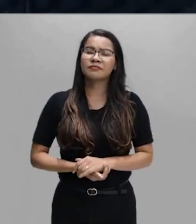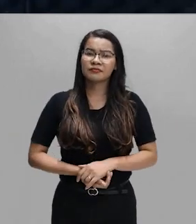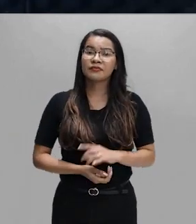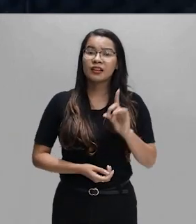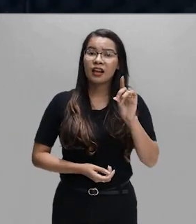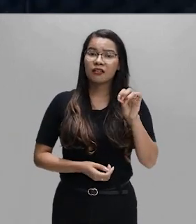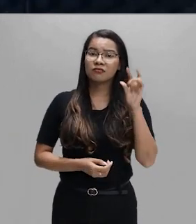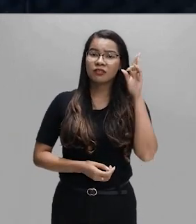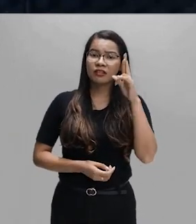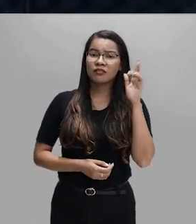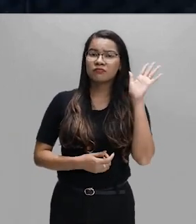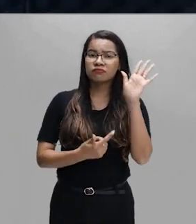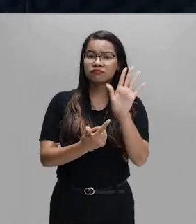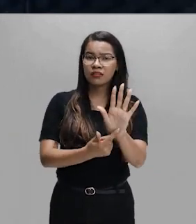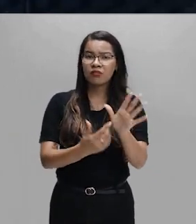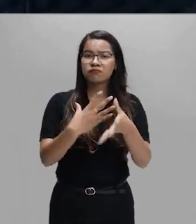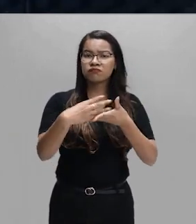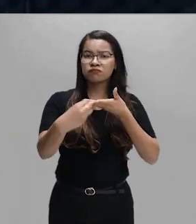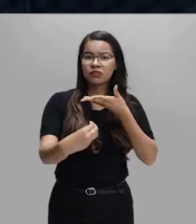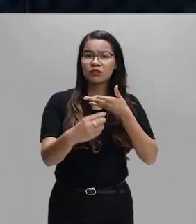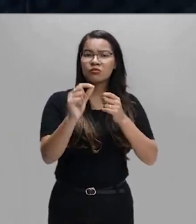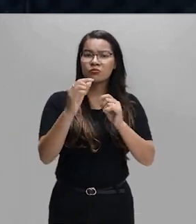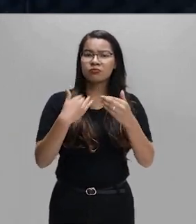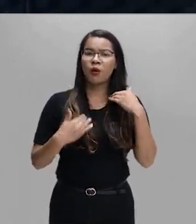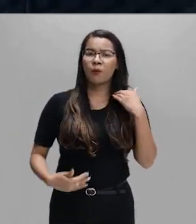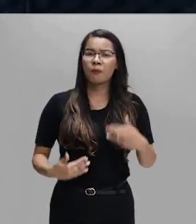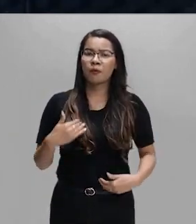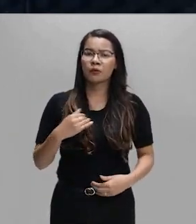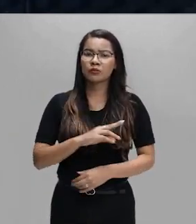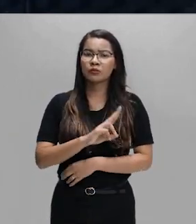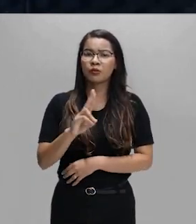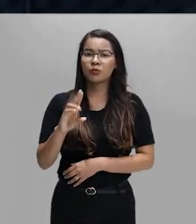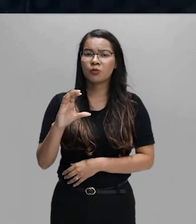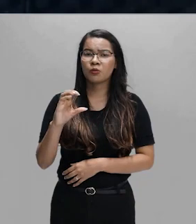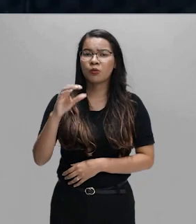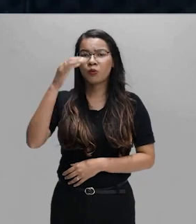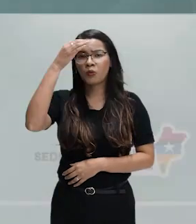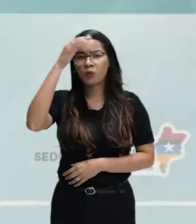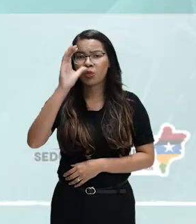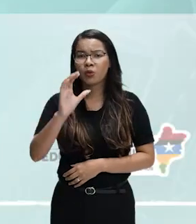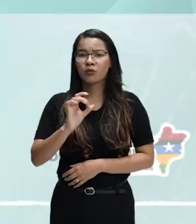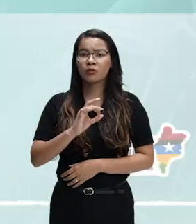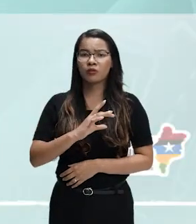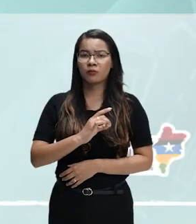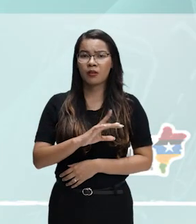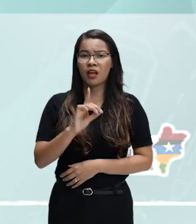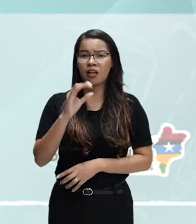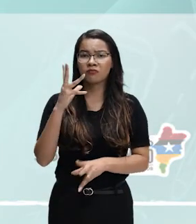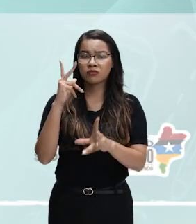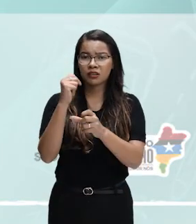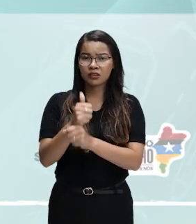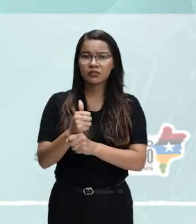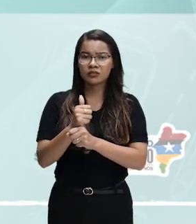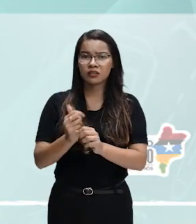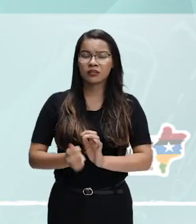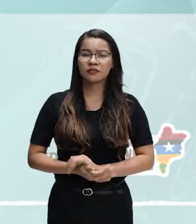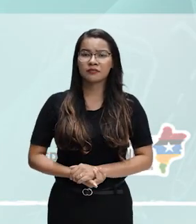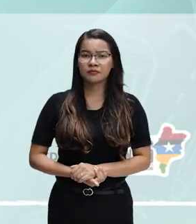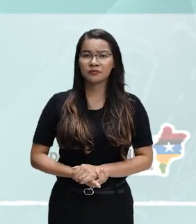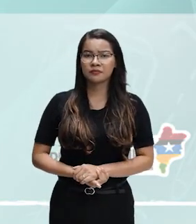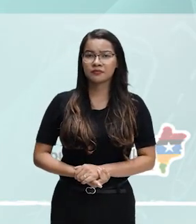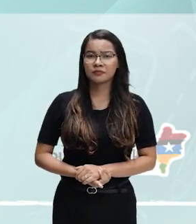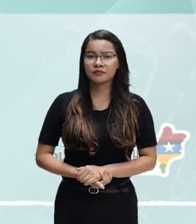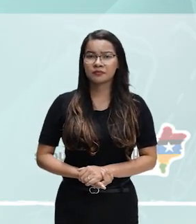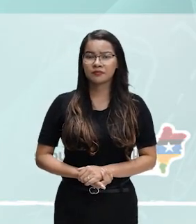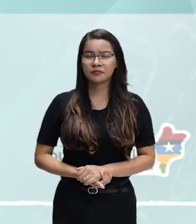comportamento que faz parte da chamada cultura do medo. A cultura do medo é o resultado, né? É